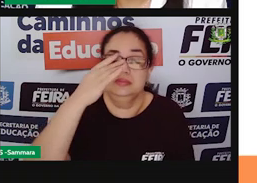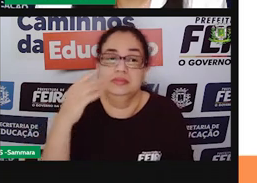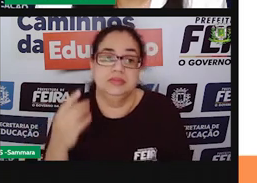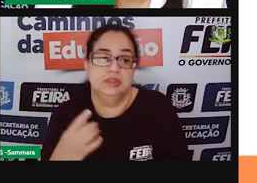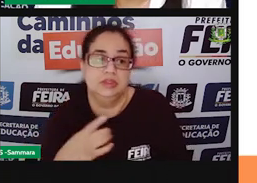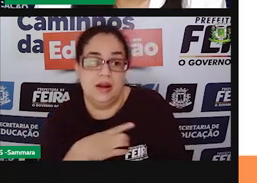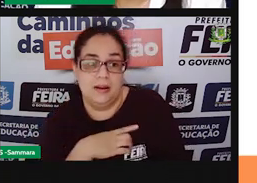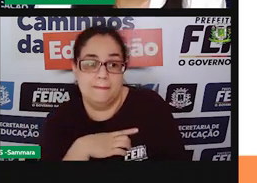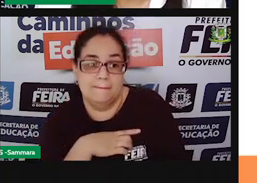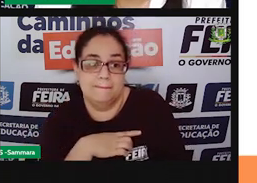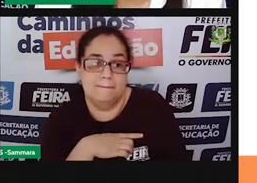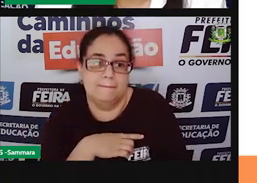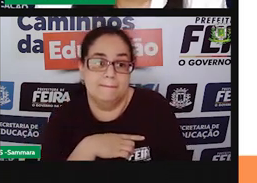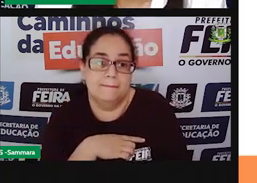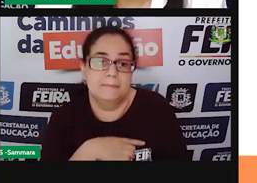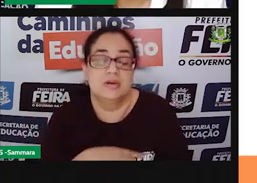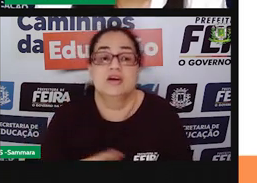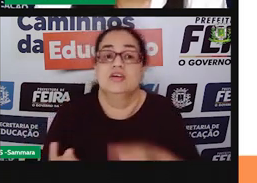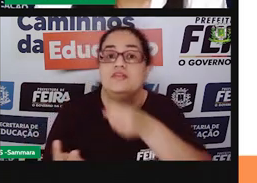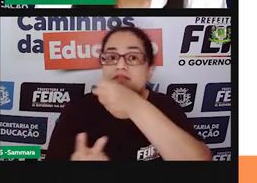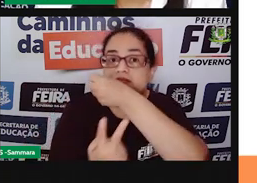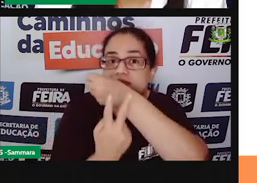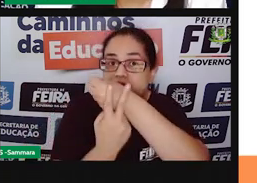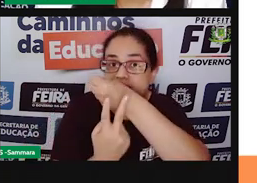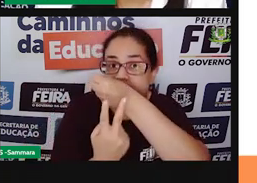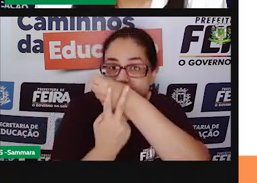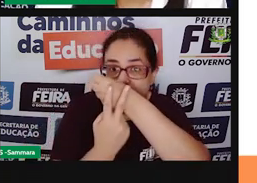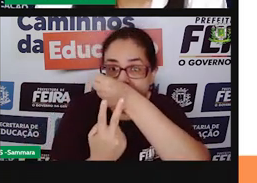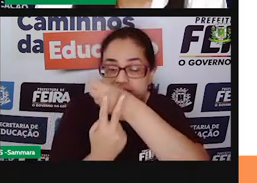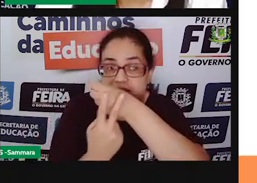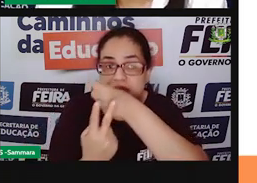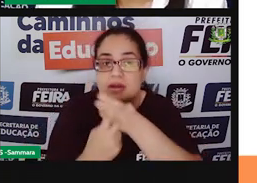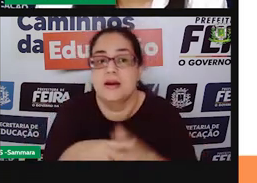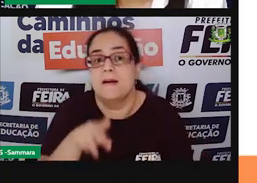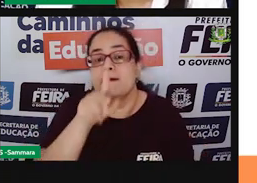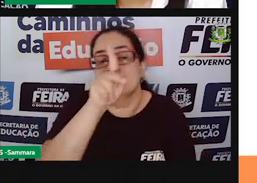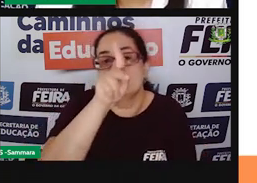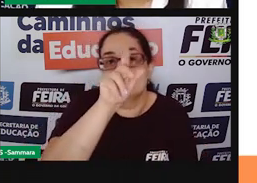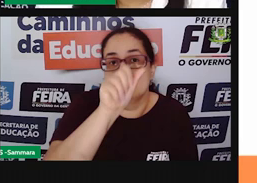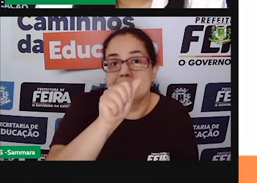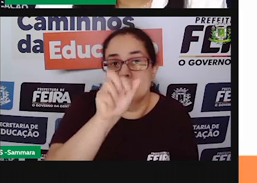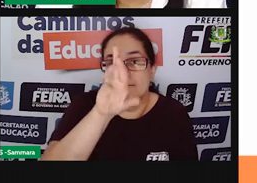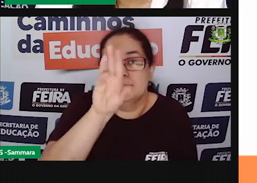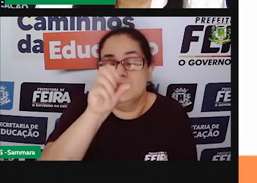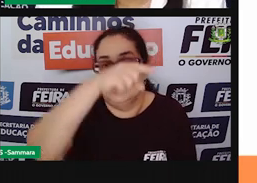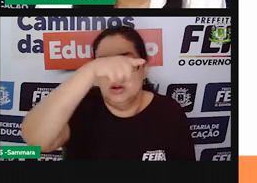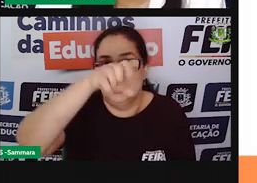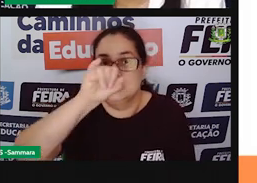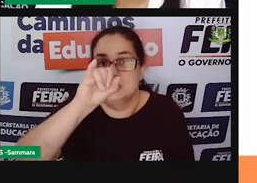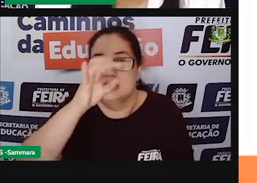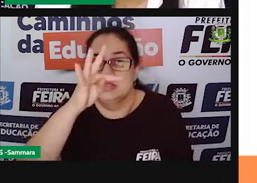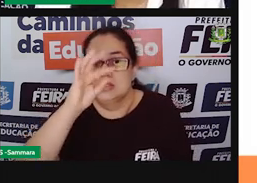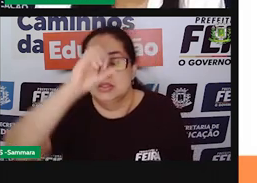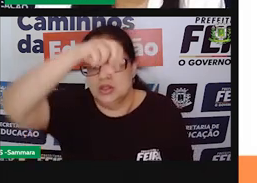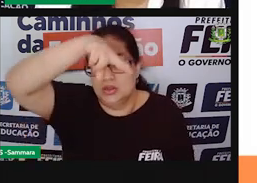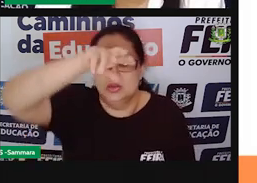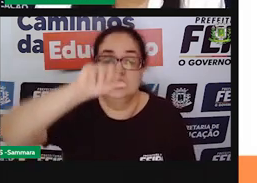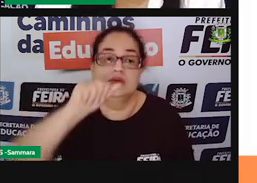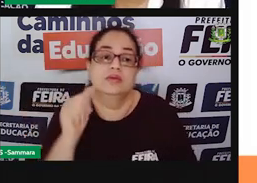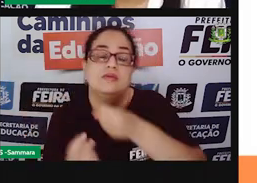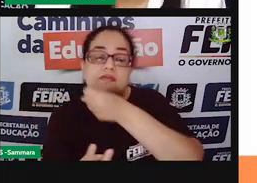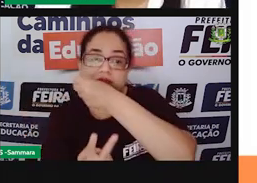eles aparecem em formas verbais que são paroxítonas, ou seja, aparecem formas